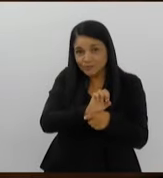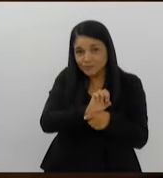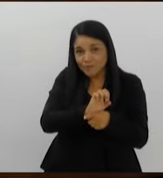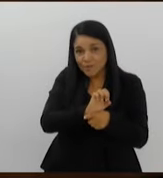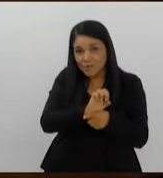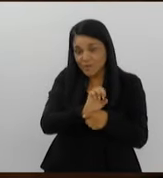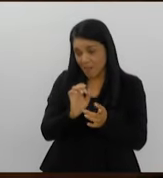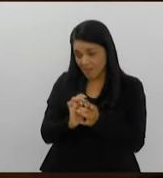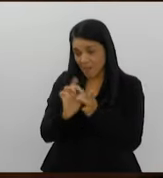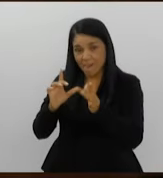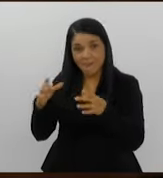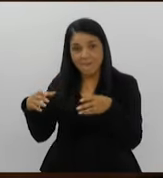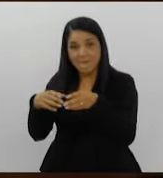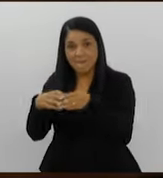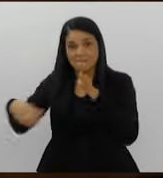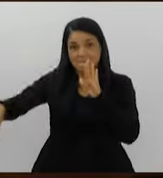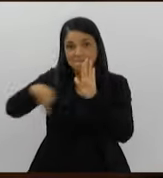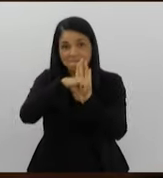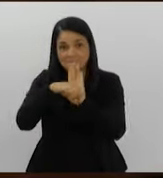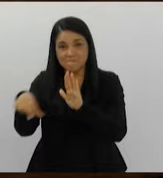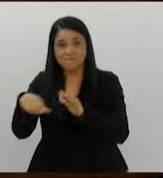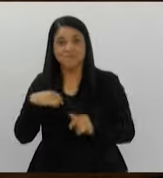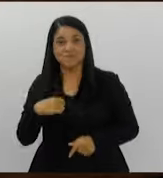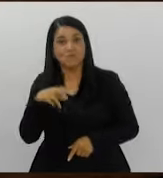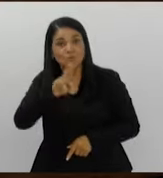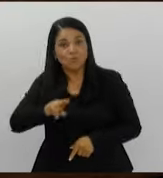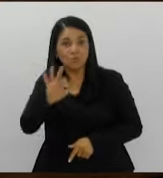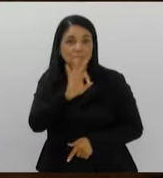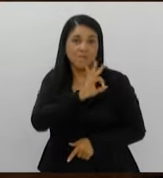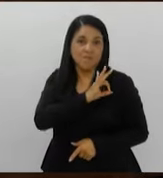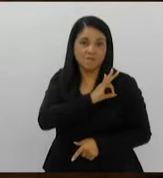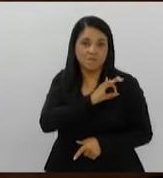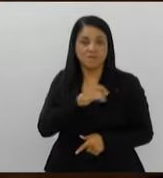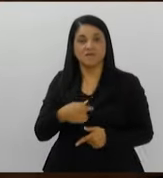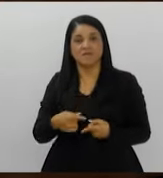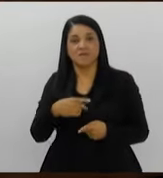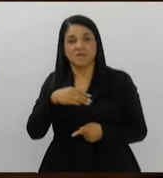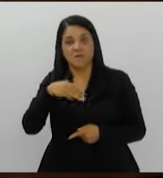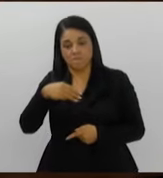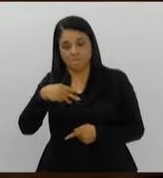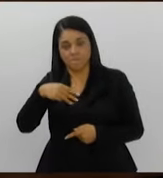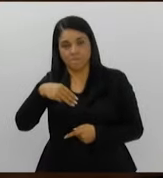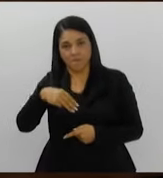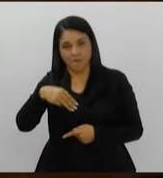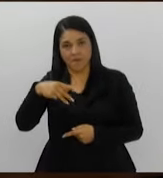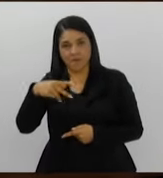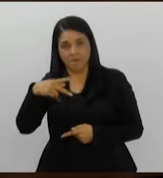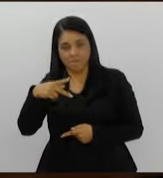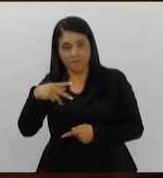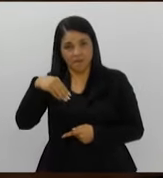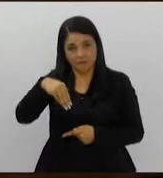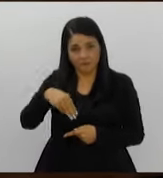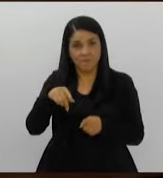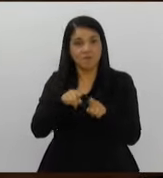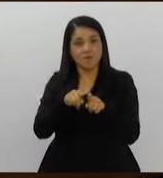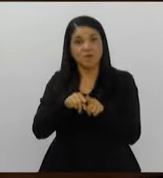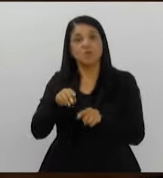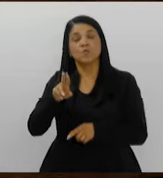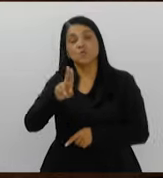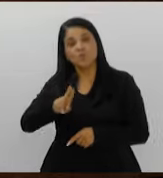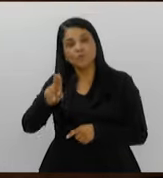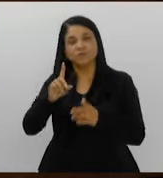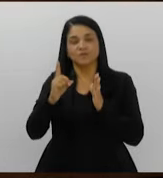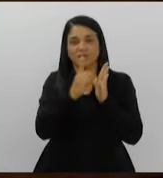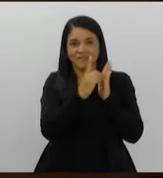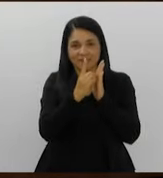quadrilha. Usam a PM, usam o DETRAN e usam o DETRO. Mas para quê? Para dar